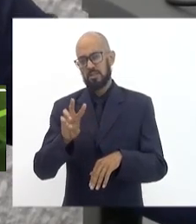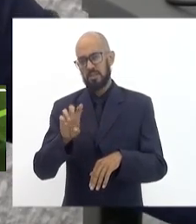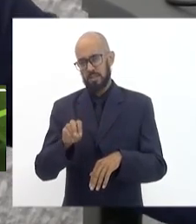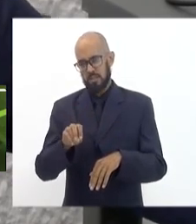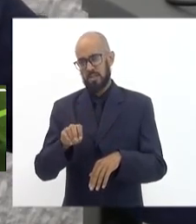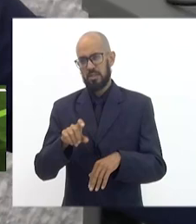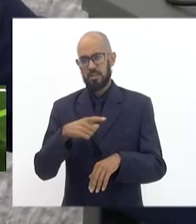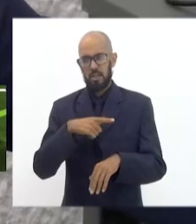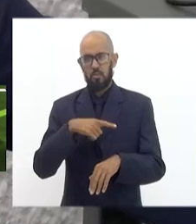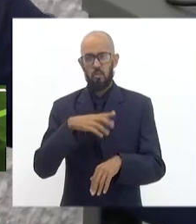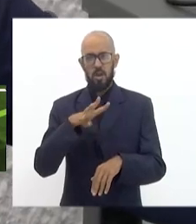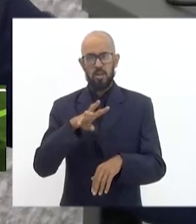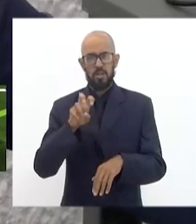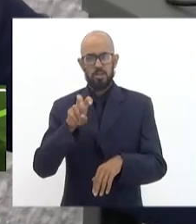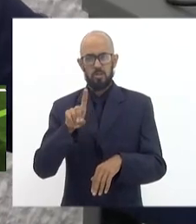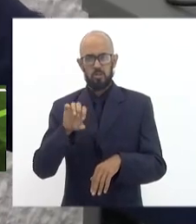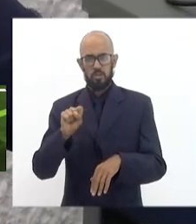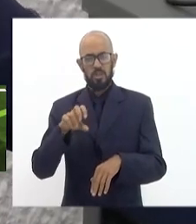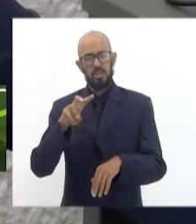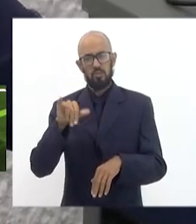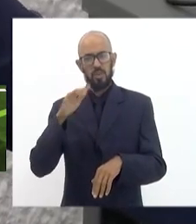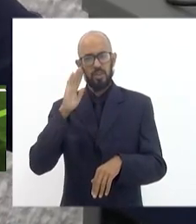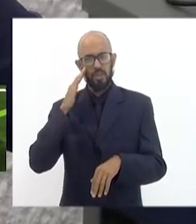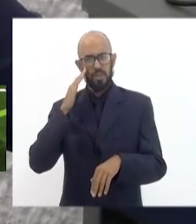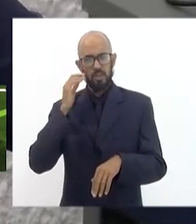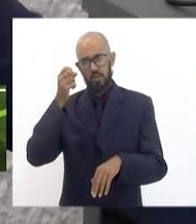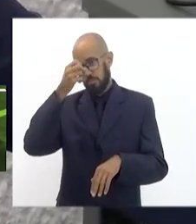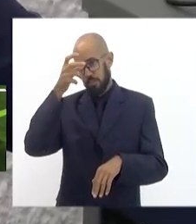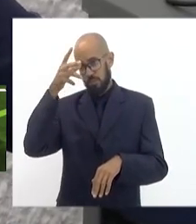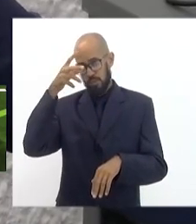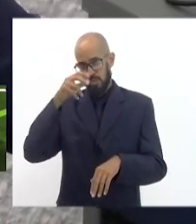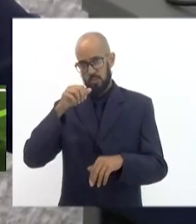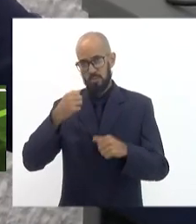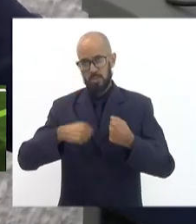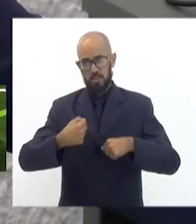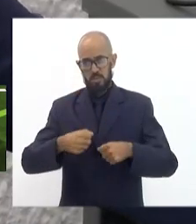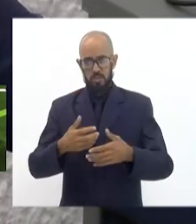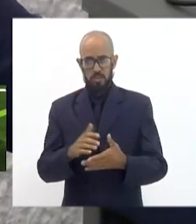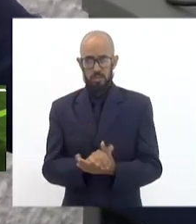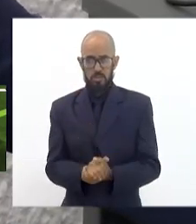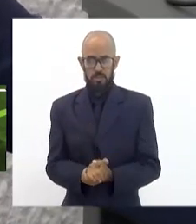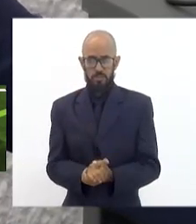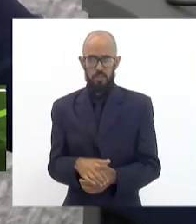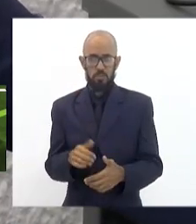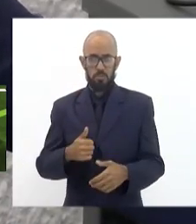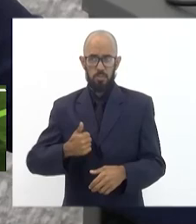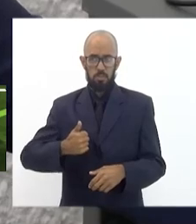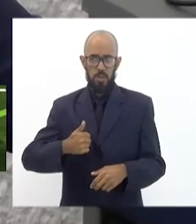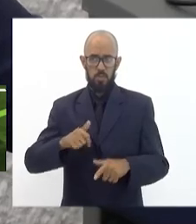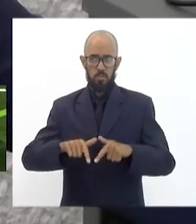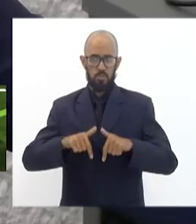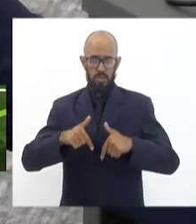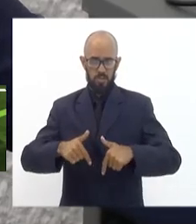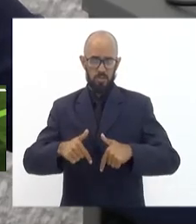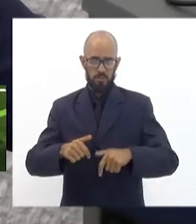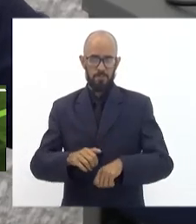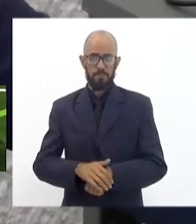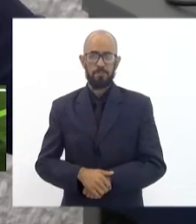45 aí nós vamos entender efetivamente que a prefeitura precisa Então é se for essa primeira atividade